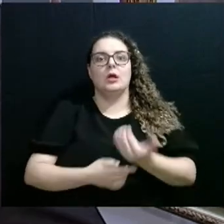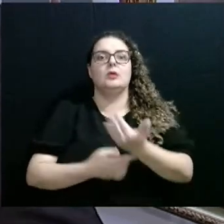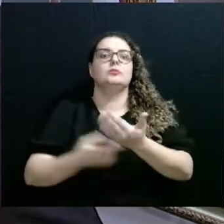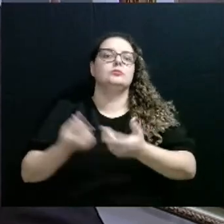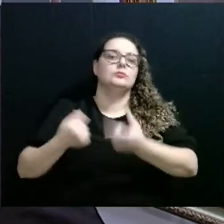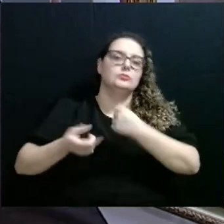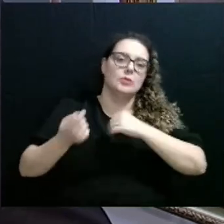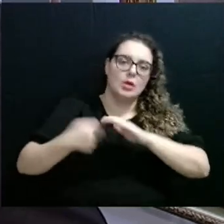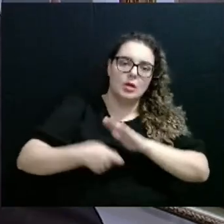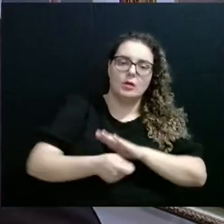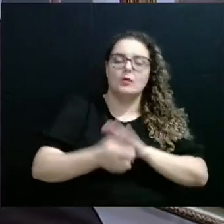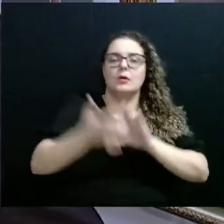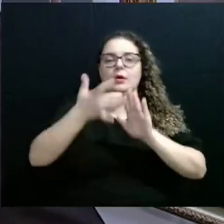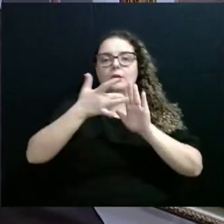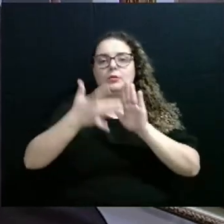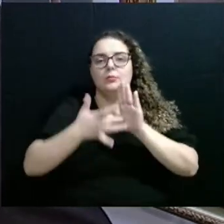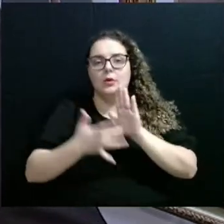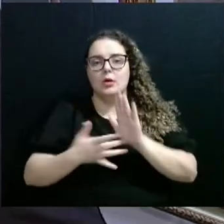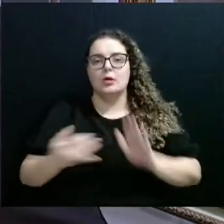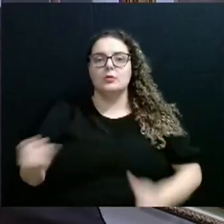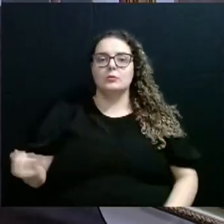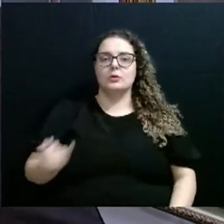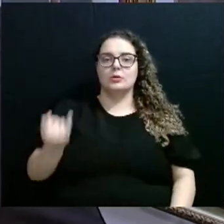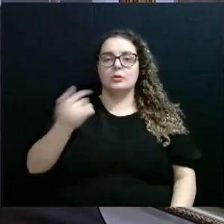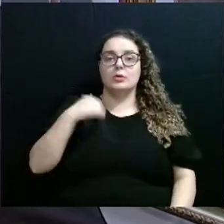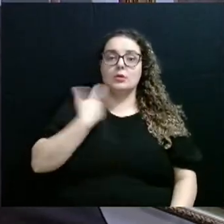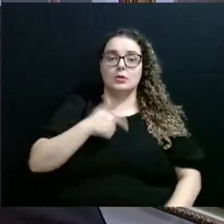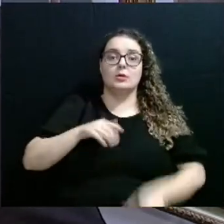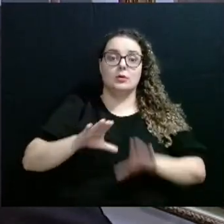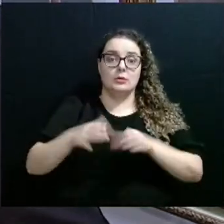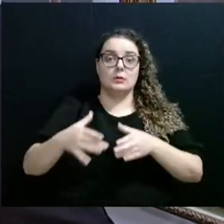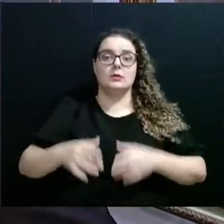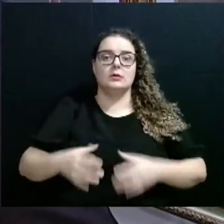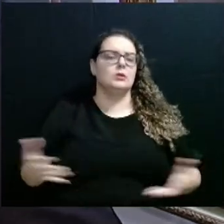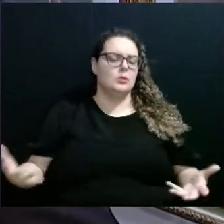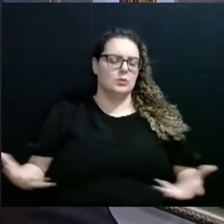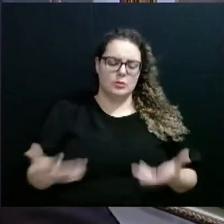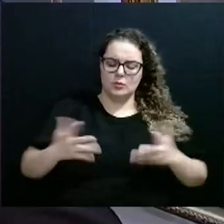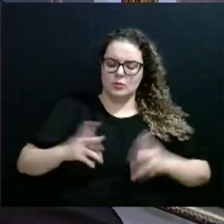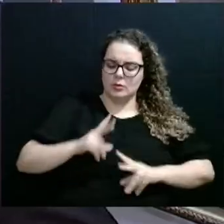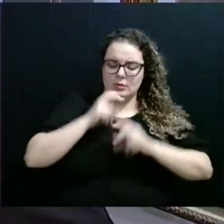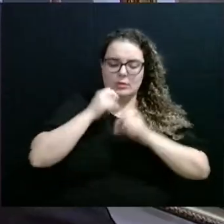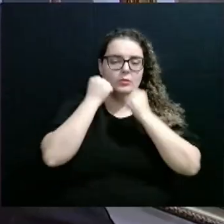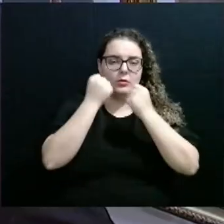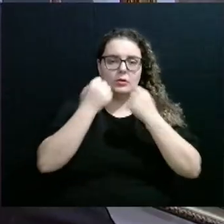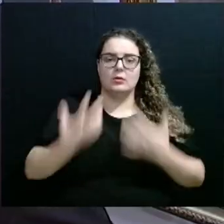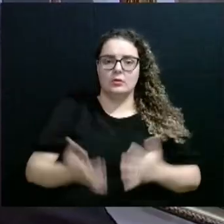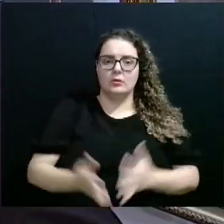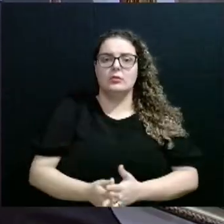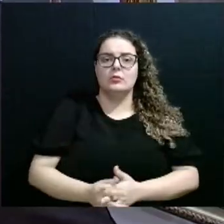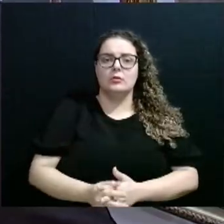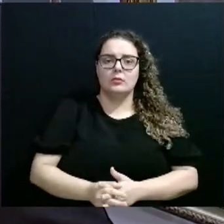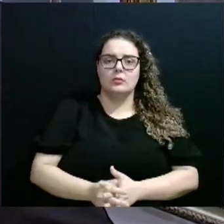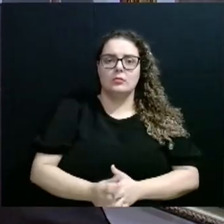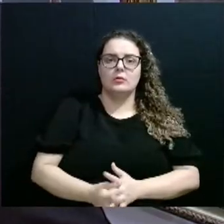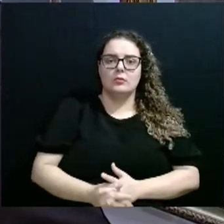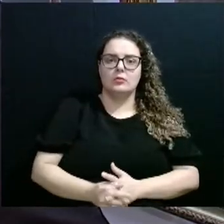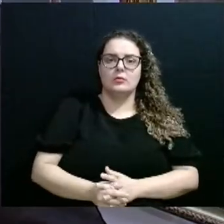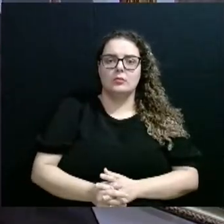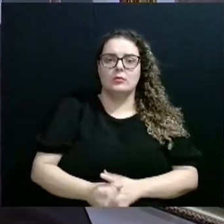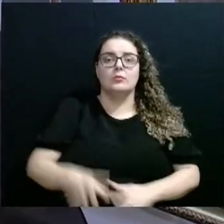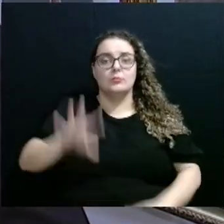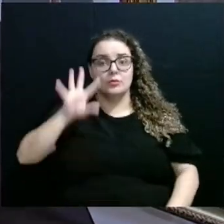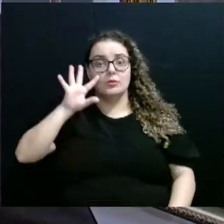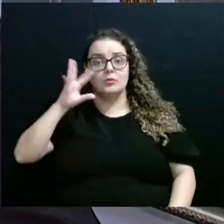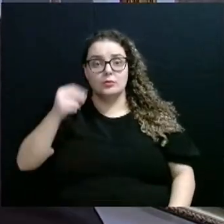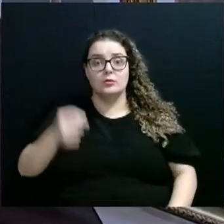pautas relevantes. E a nossa comissão tem muita pujança, tem muita força, acho que tem ícones bem grandiosos aqui do município que se interessaram